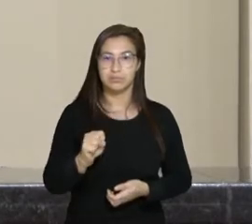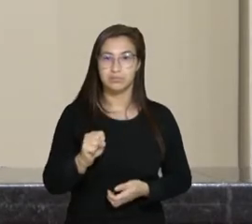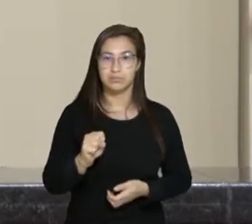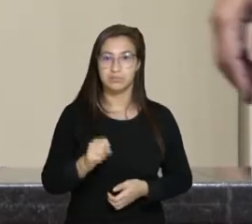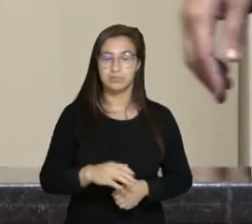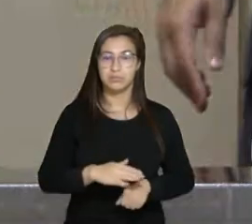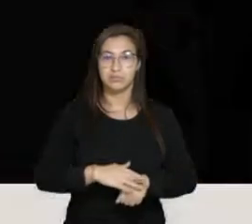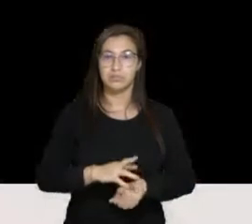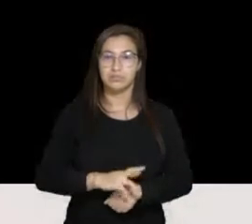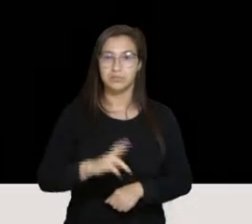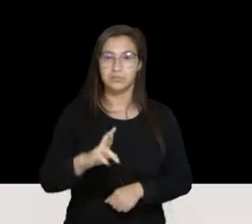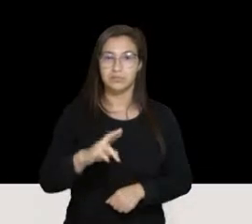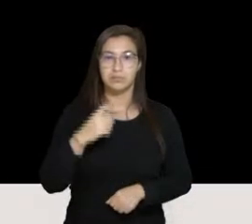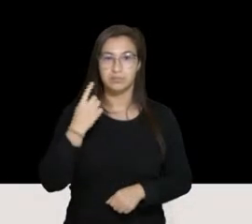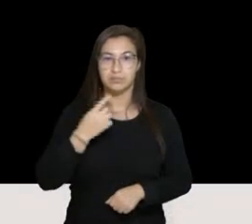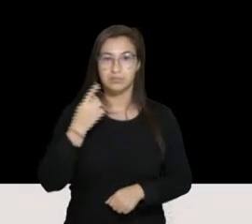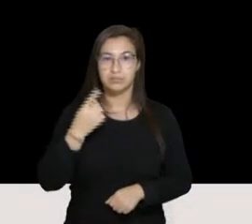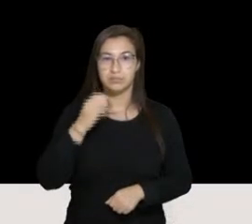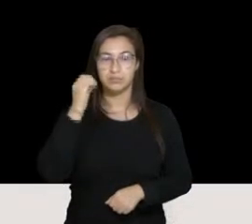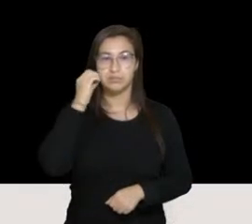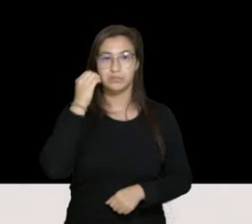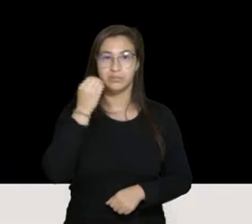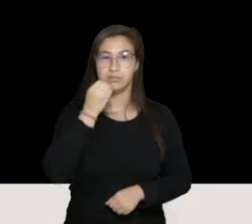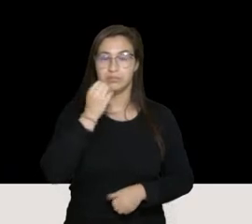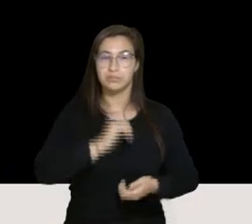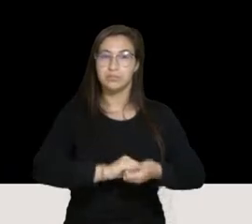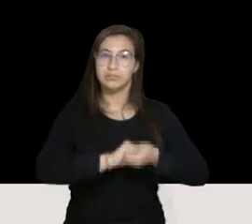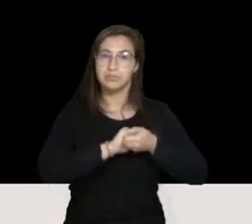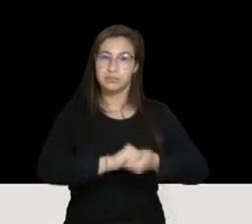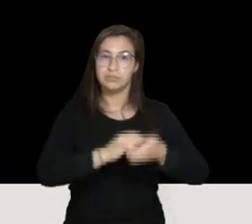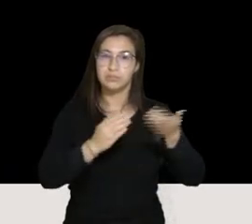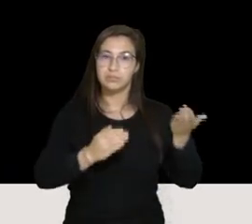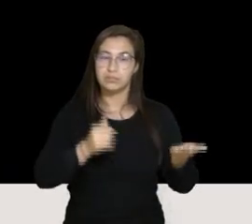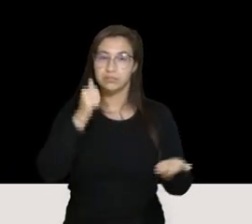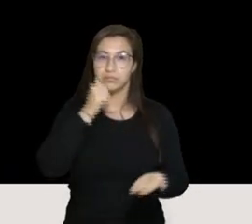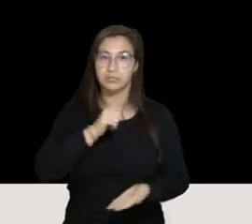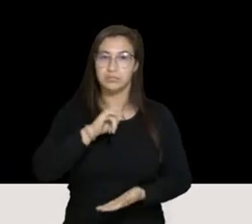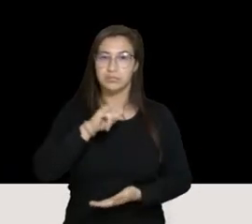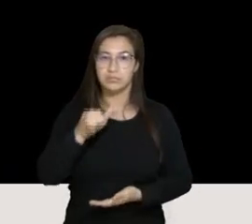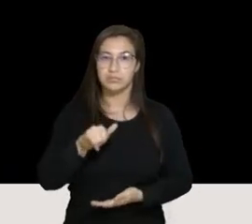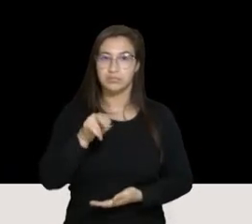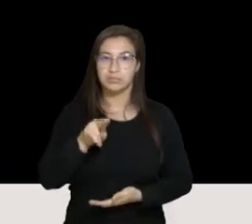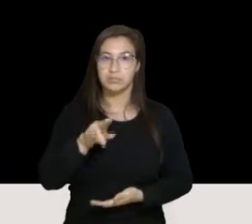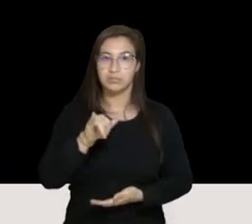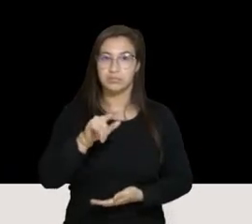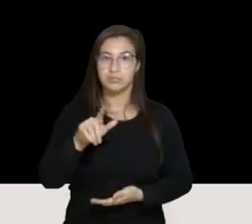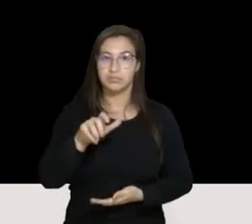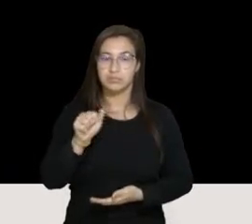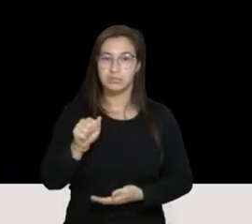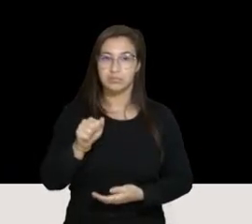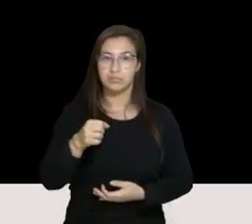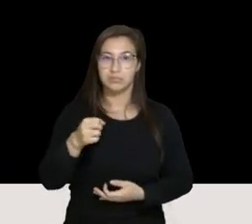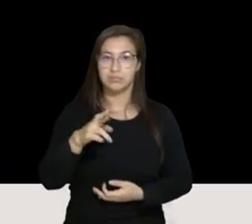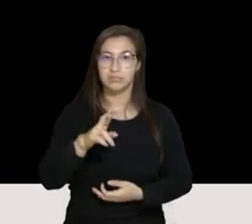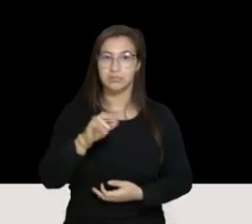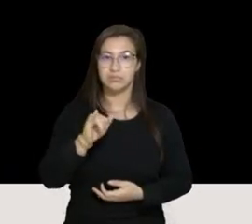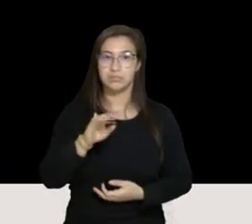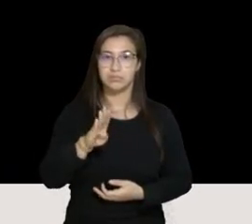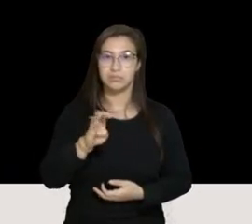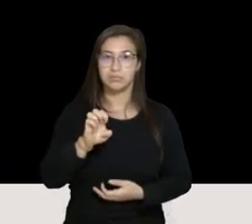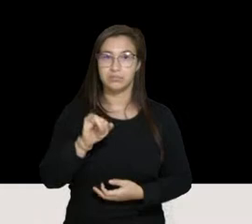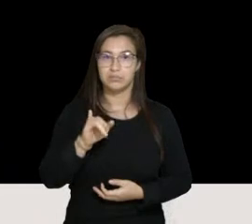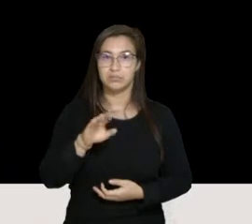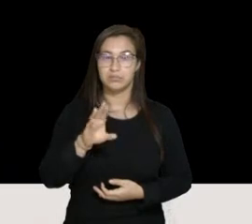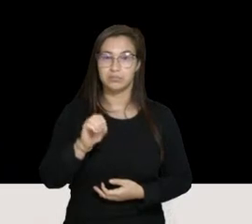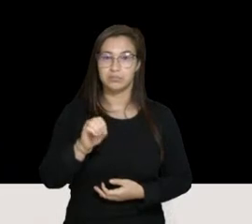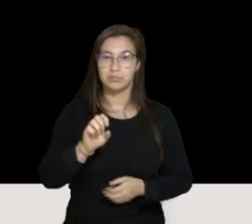o autor Deputado Osmar Vicentin cumprimentando a juíza Ribeiro zomer pela atuação em